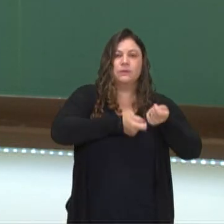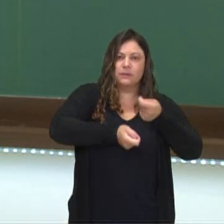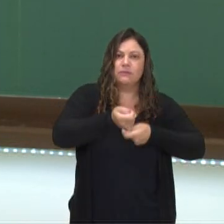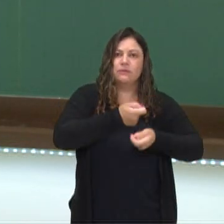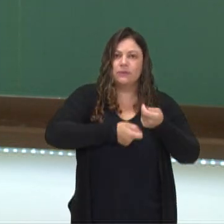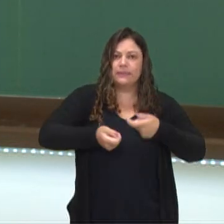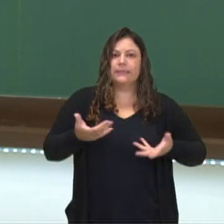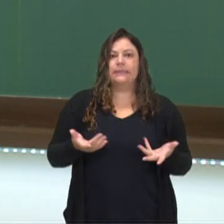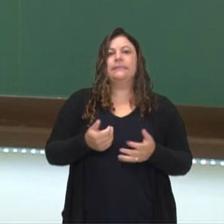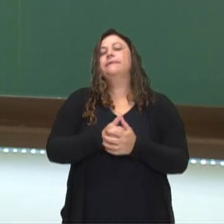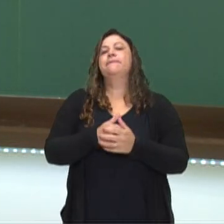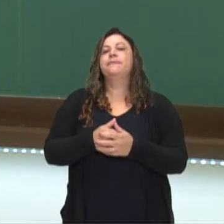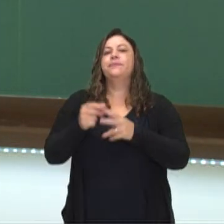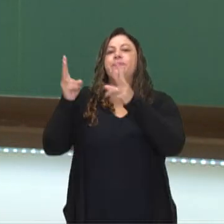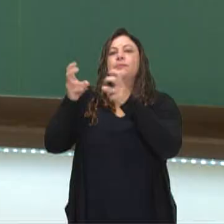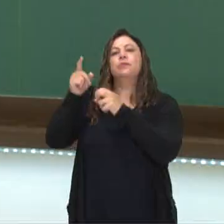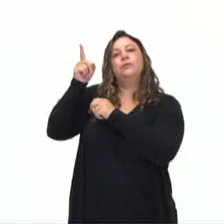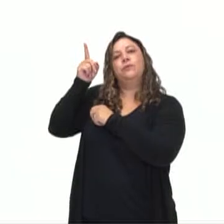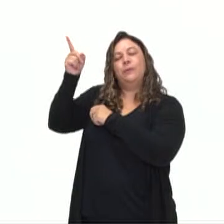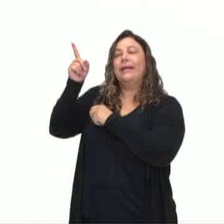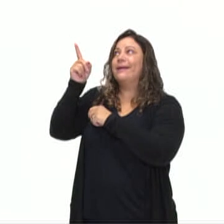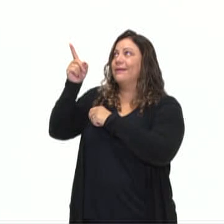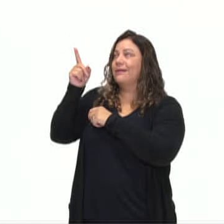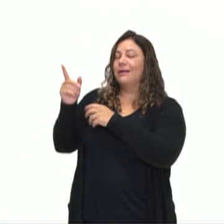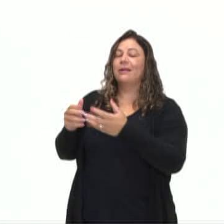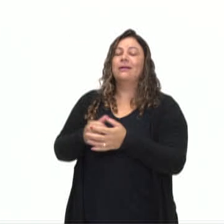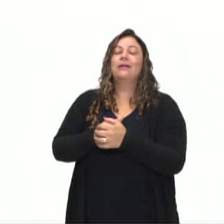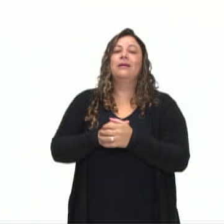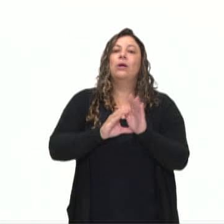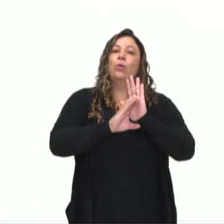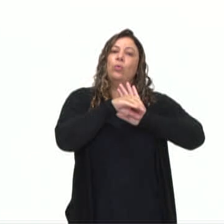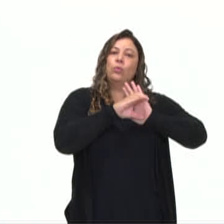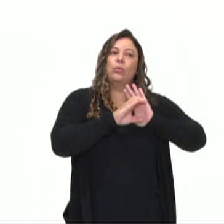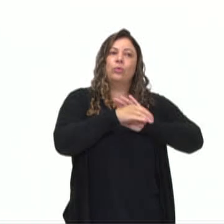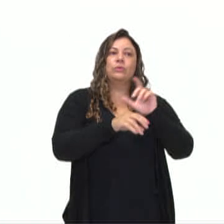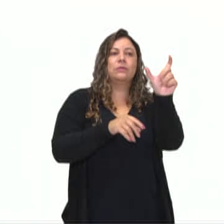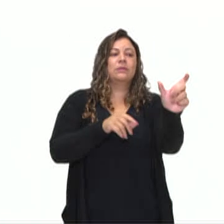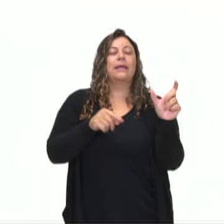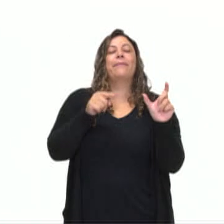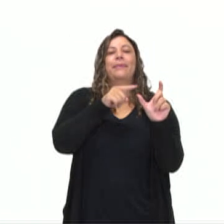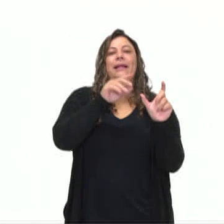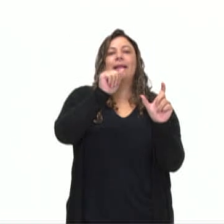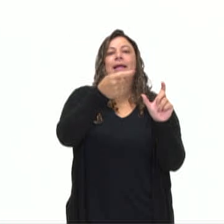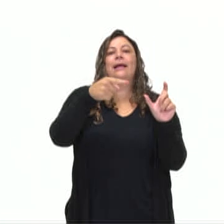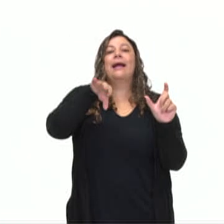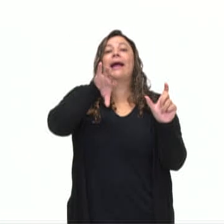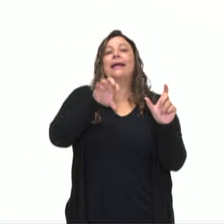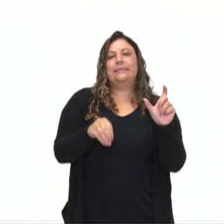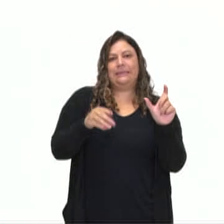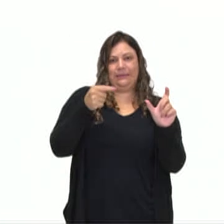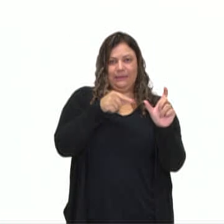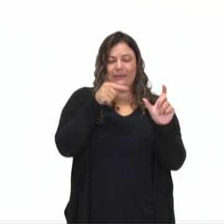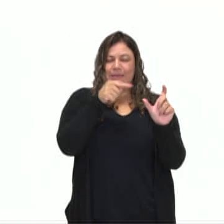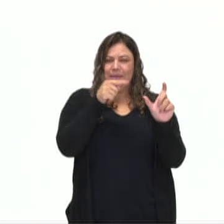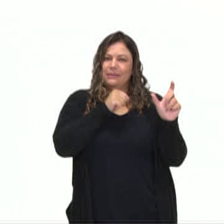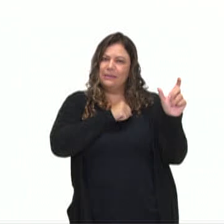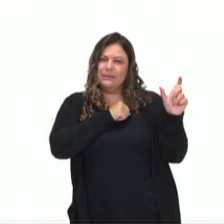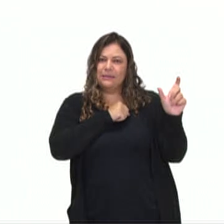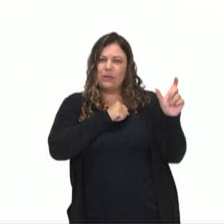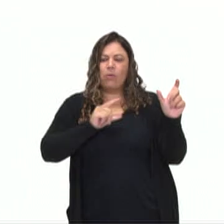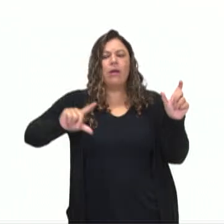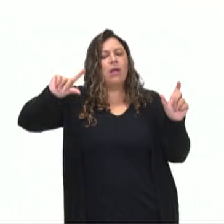valores. Confere aqui na tela que um desses conceitos é a palavra ação. Ação é a menor